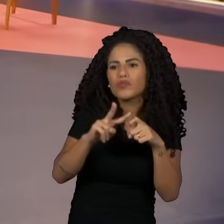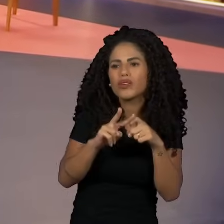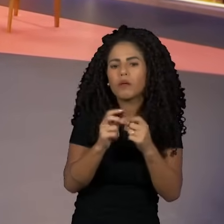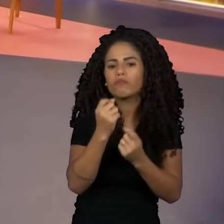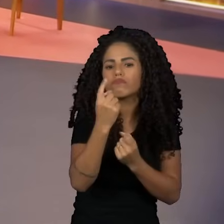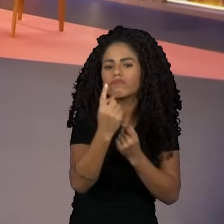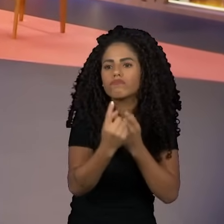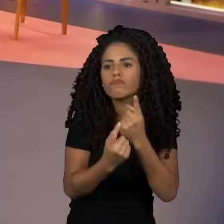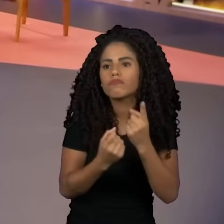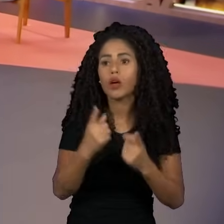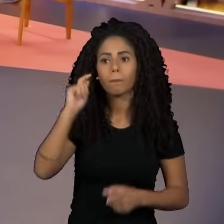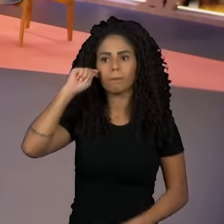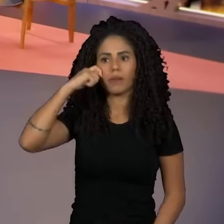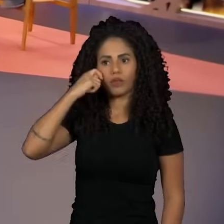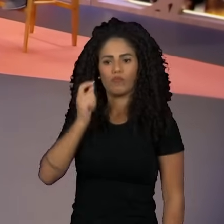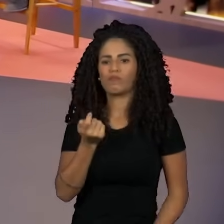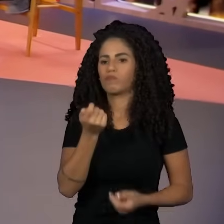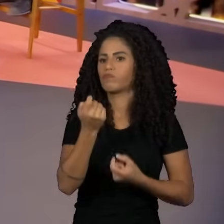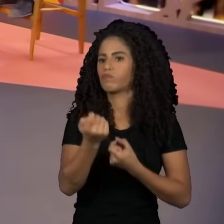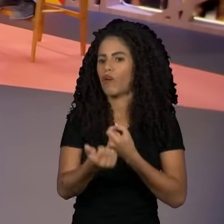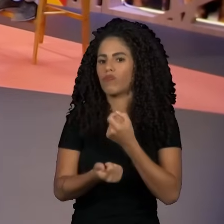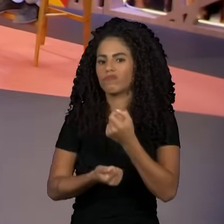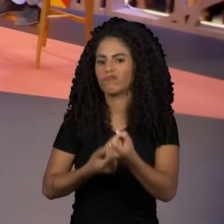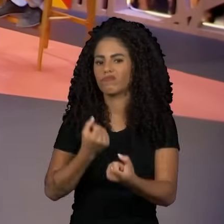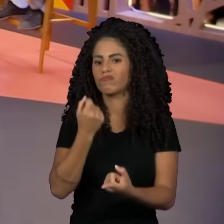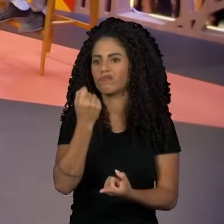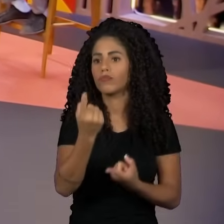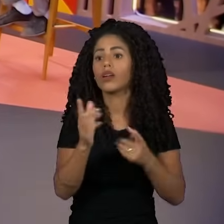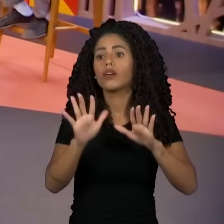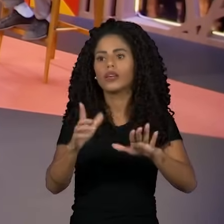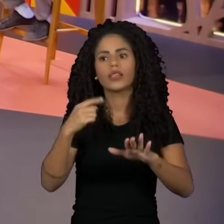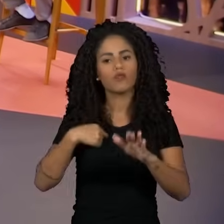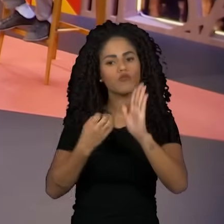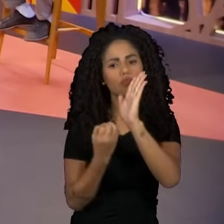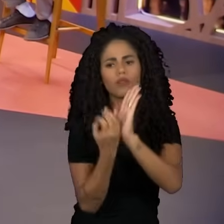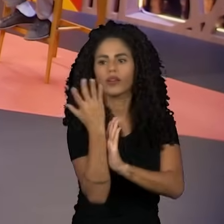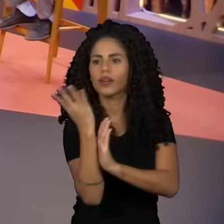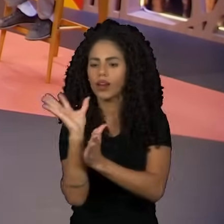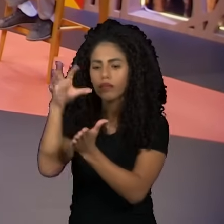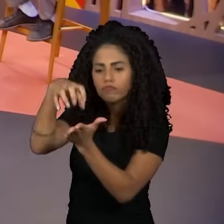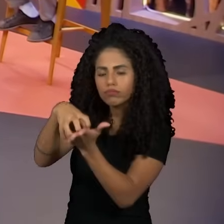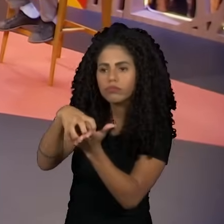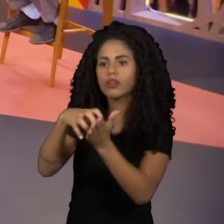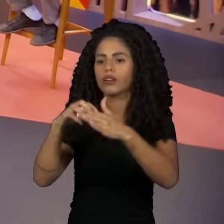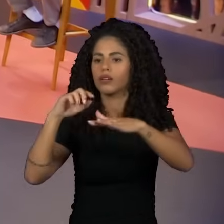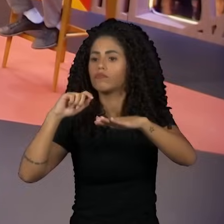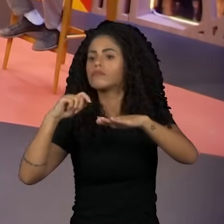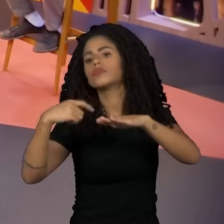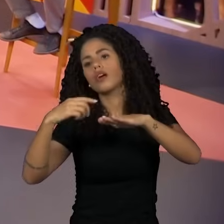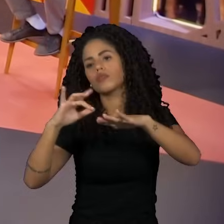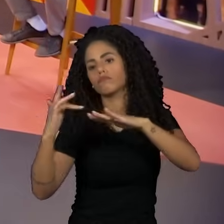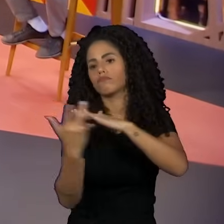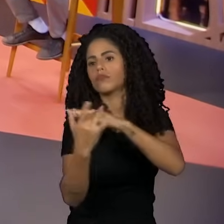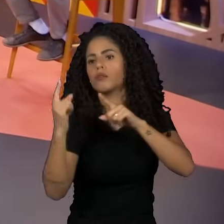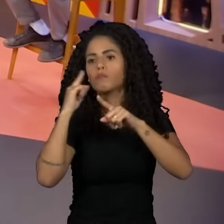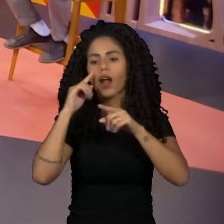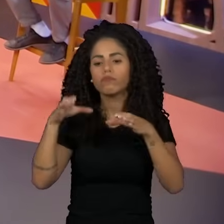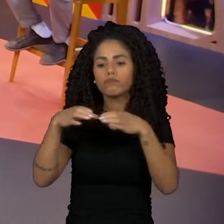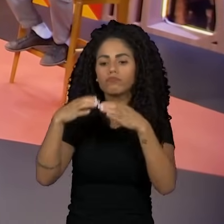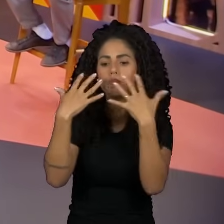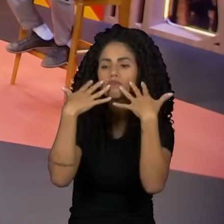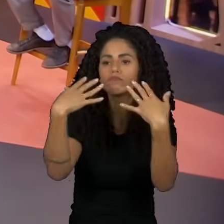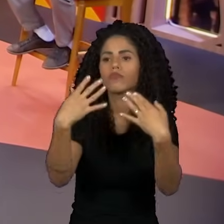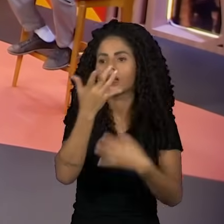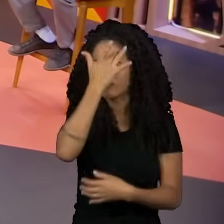pretos. Então, a partir disso, surgiu a ideia de fazer, no caso, inicialmente nas redes sociais, um grupo, né, para dar mais visibilidade para